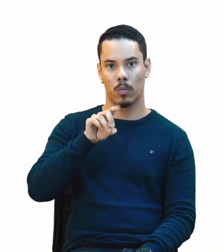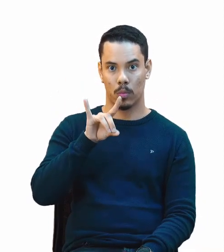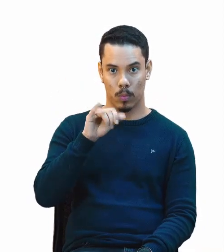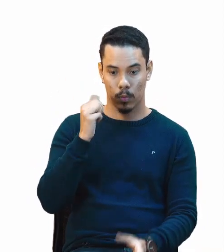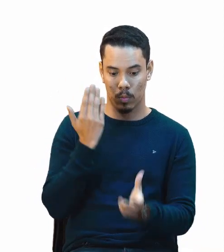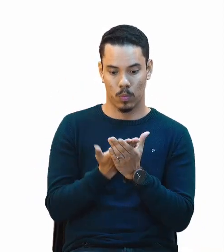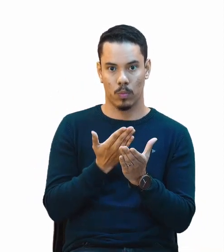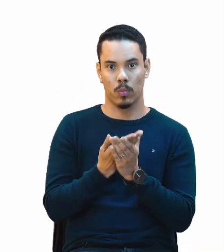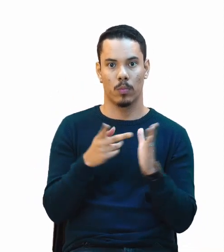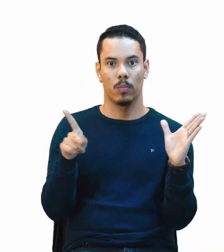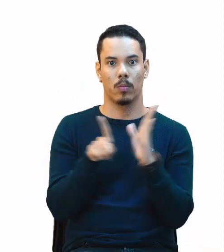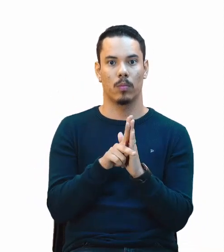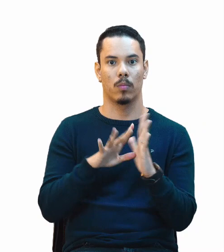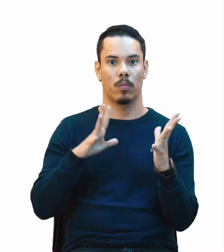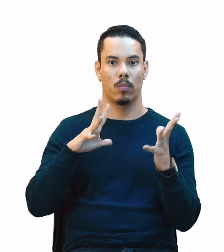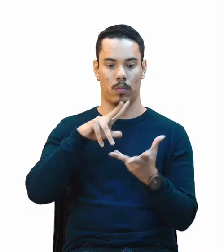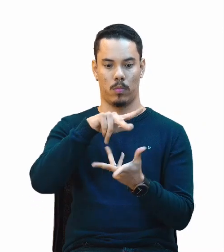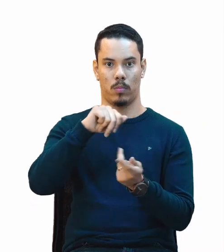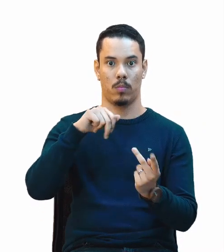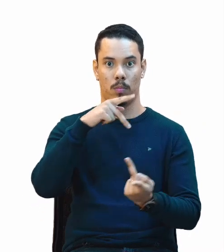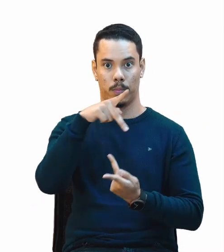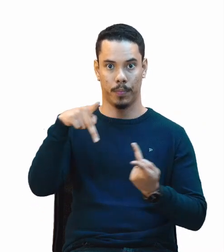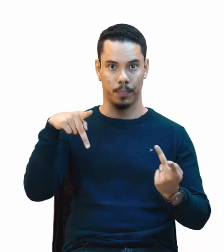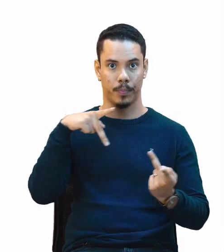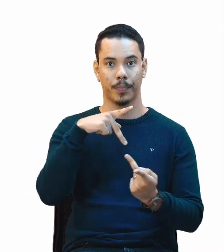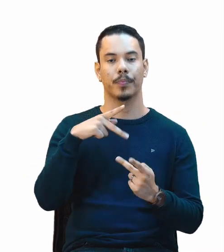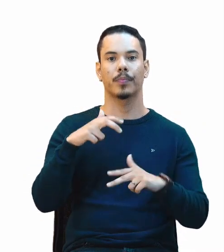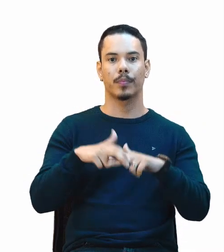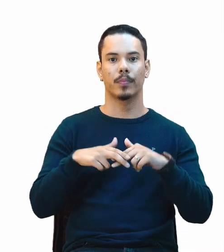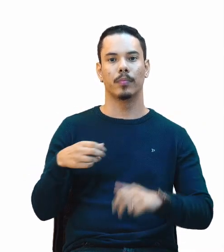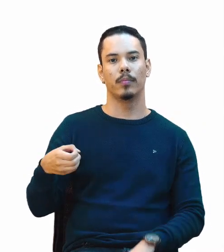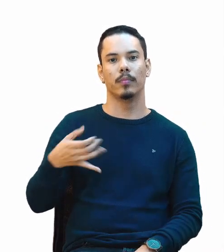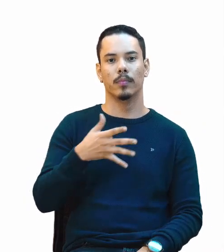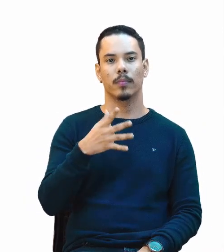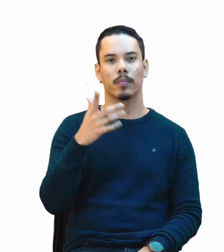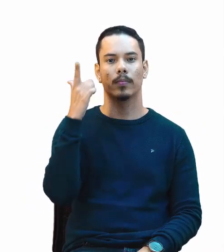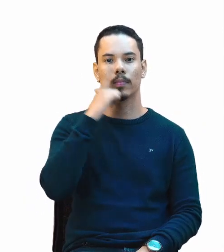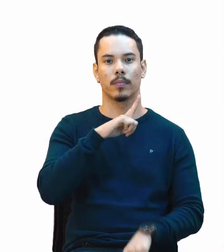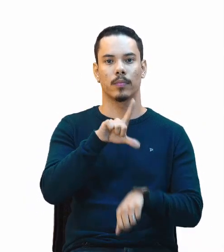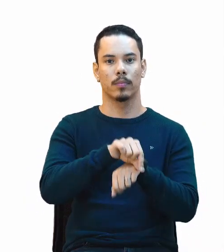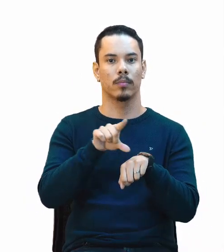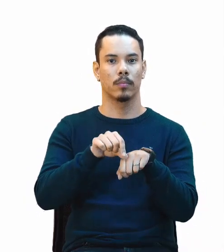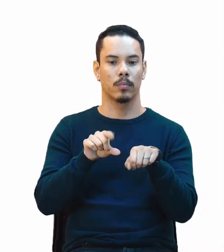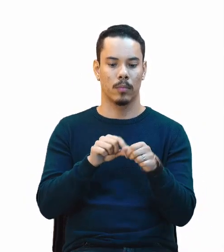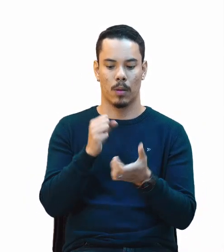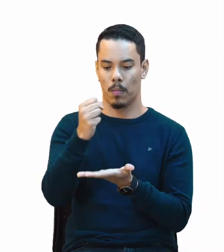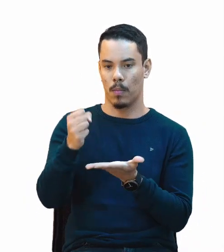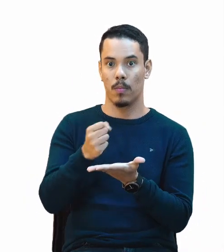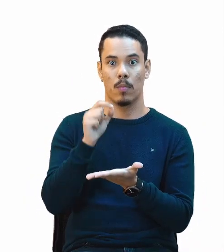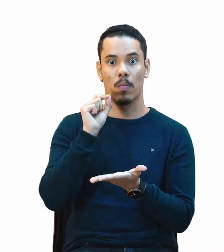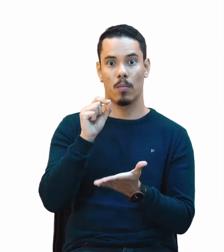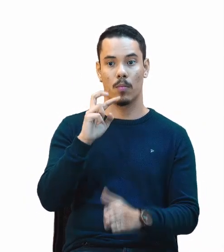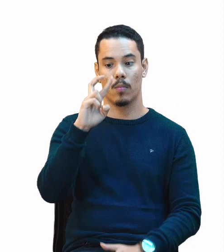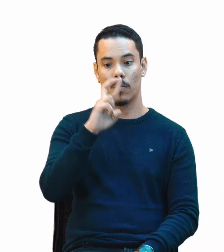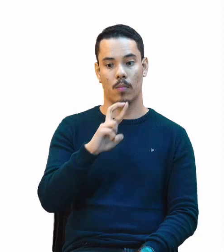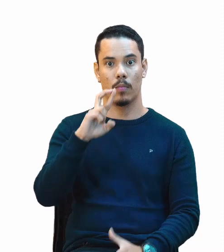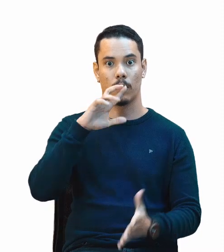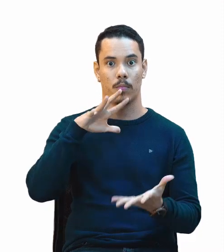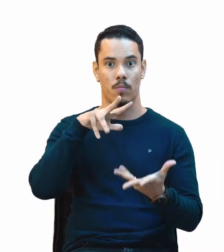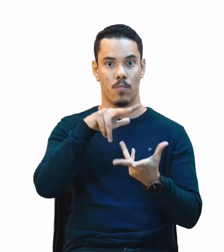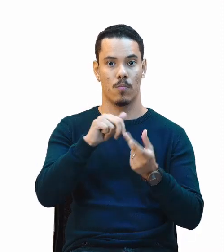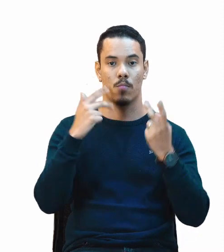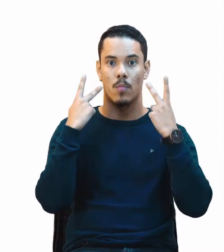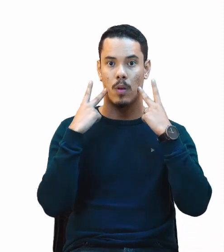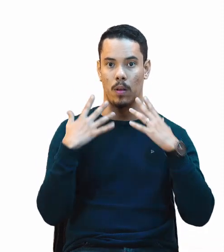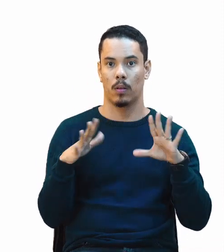do universo. A nova tendência era buscar argumentos baseados em quê? Na observação do mundo natural e no